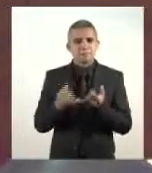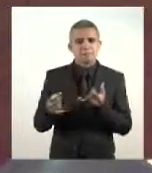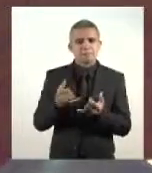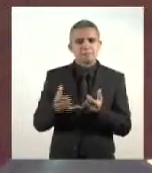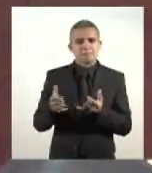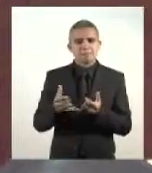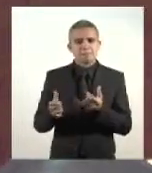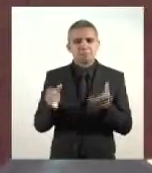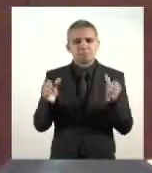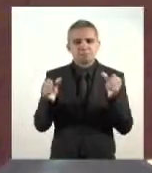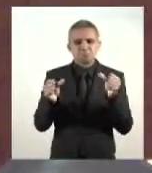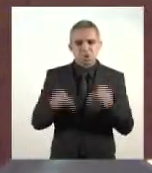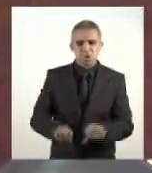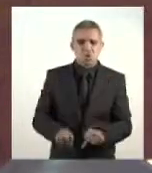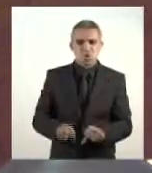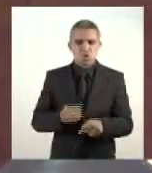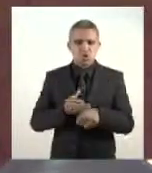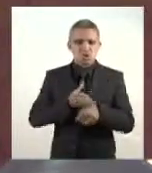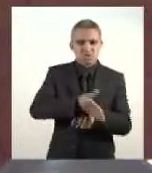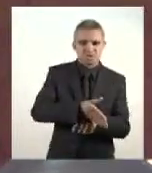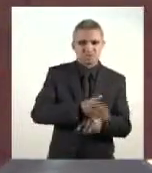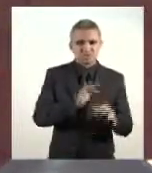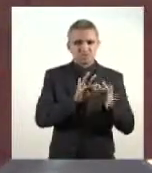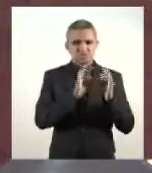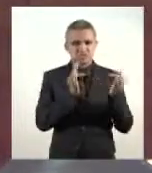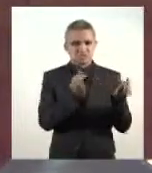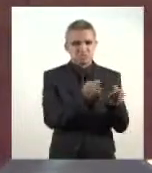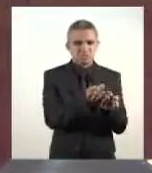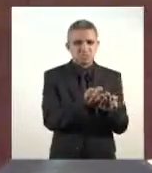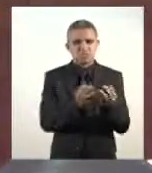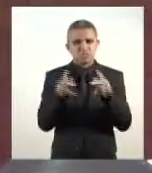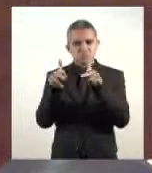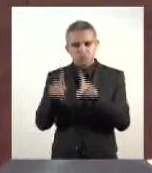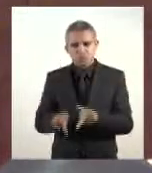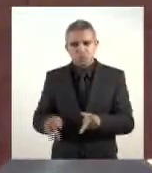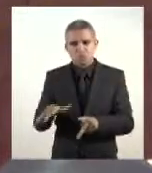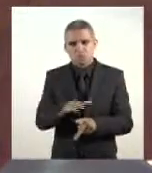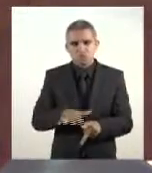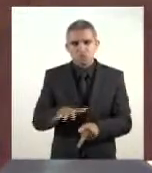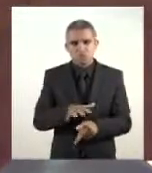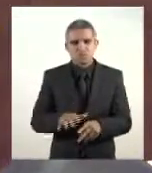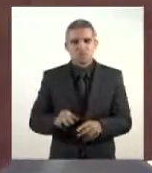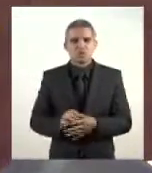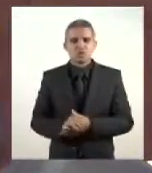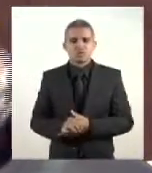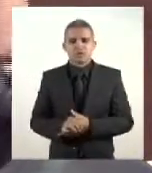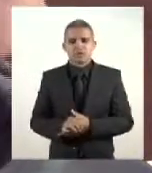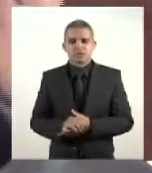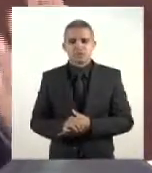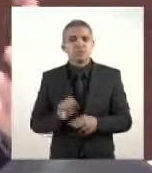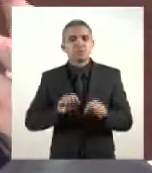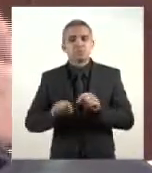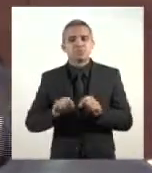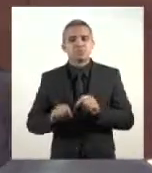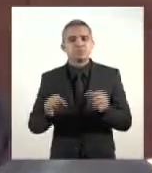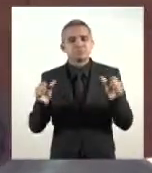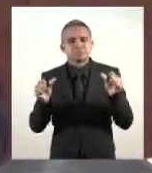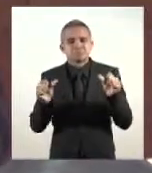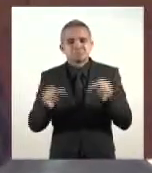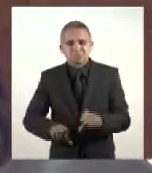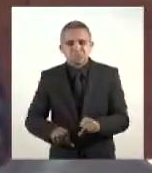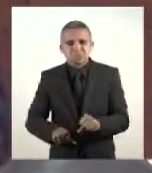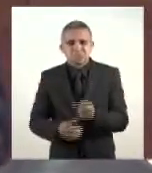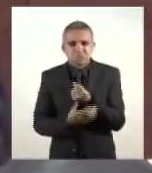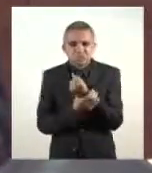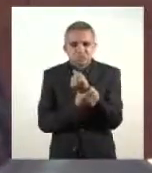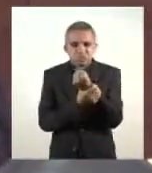nossas famílias, que invade o nosso povo, que é a gravidade da